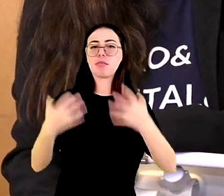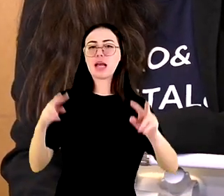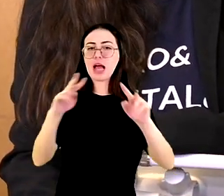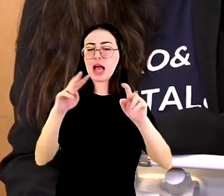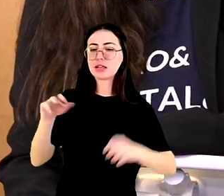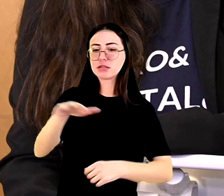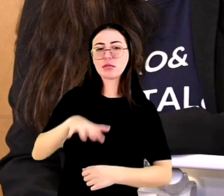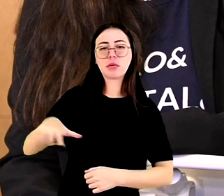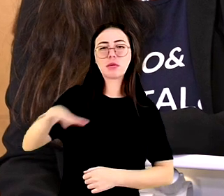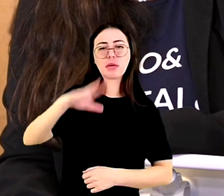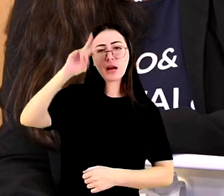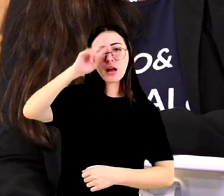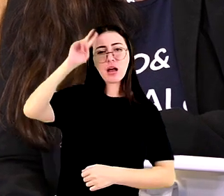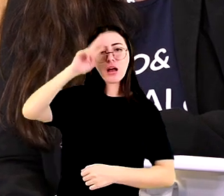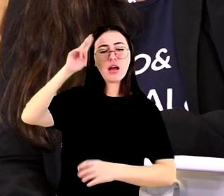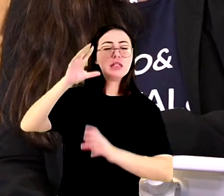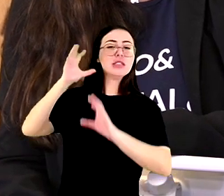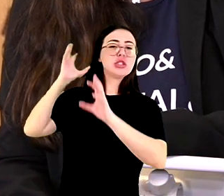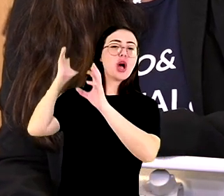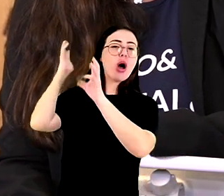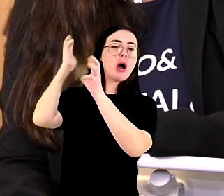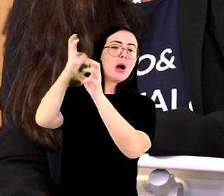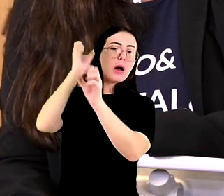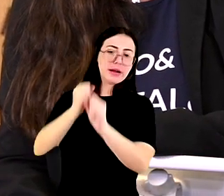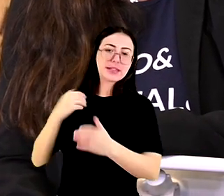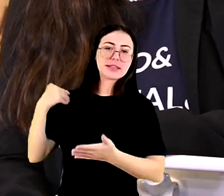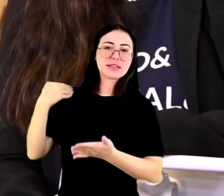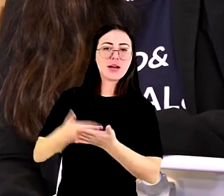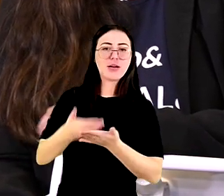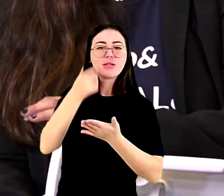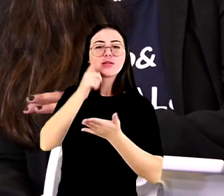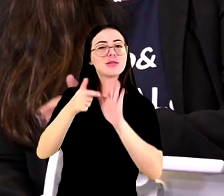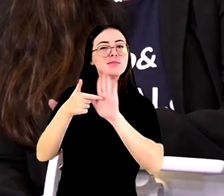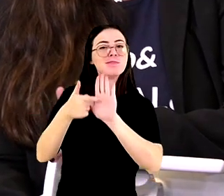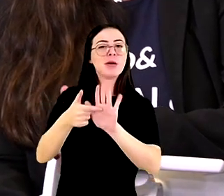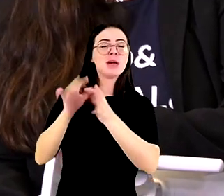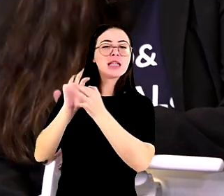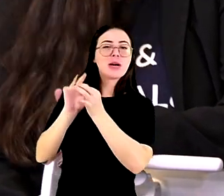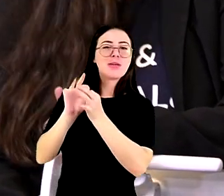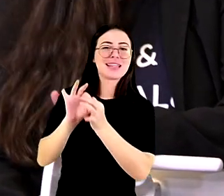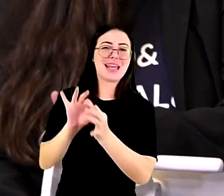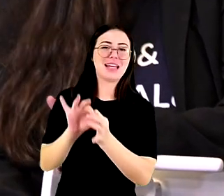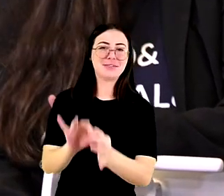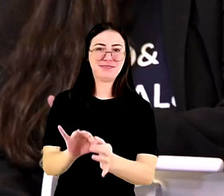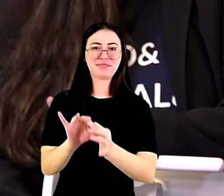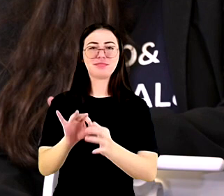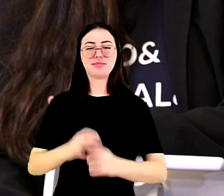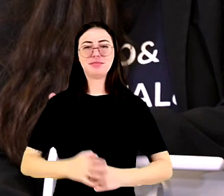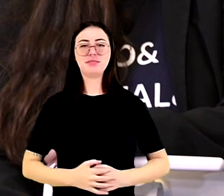trazer, contextualizar a vocês a importância da questão que a gente trabalha.